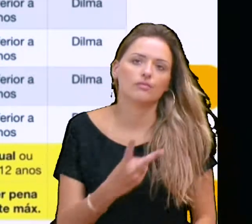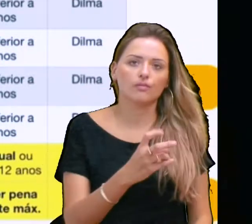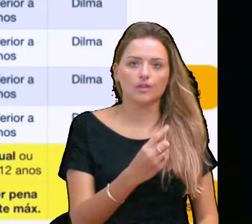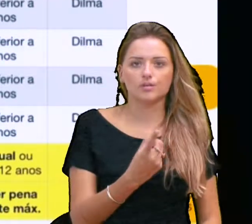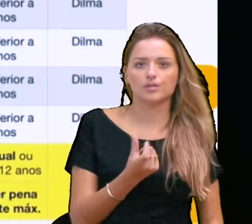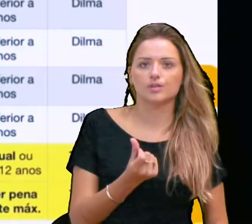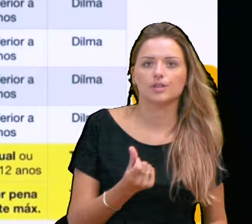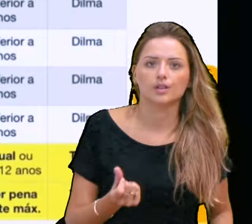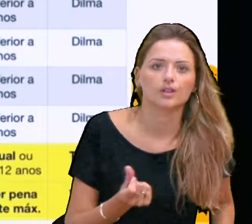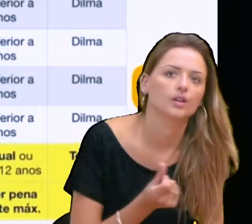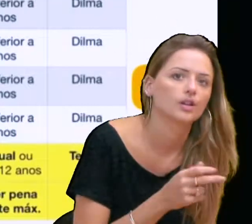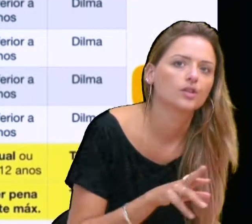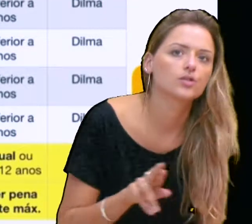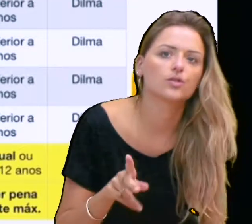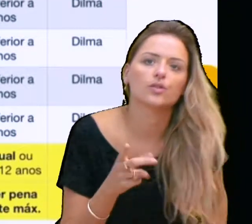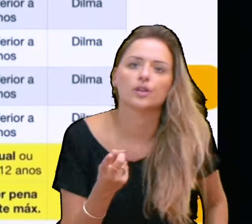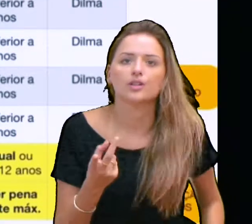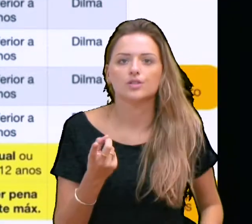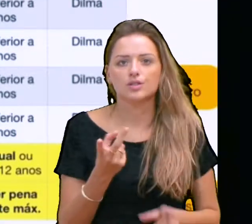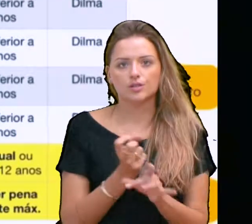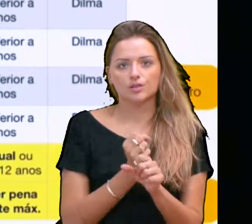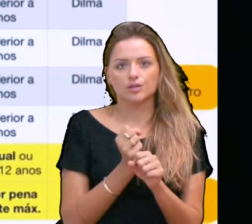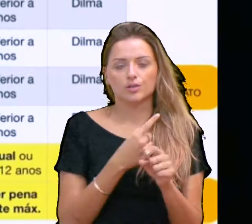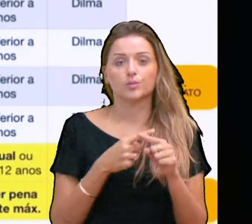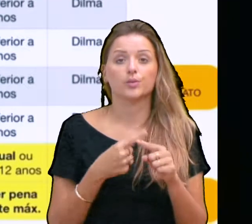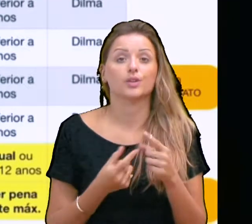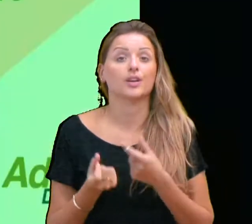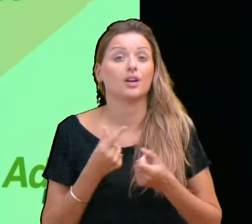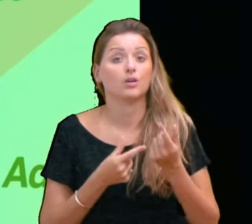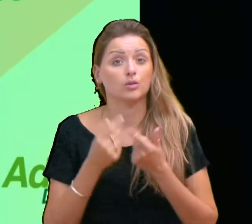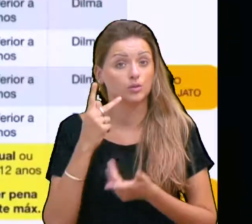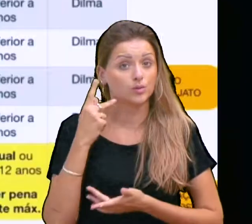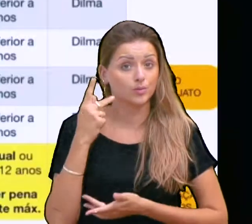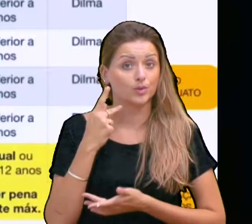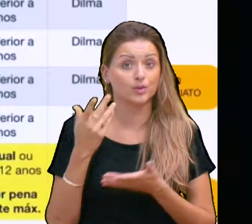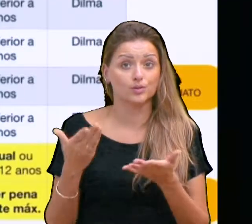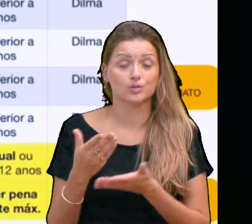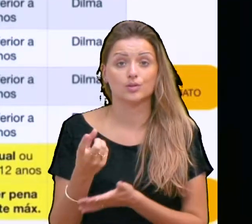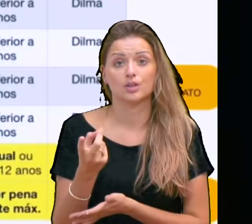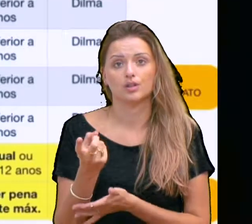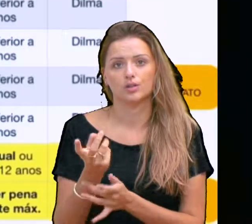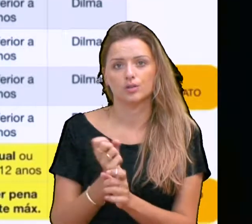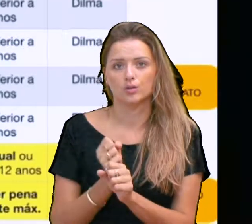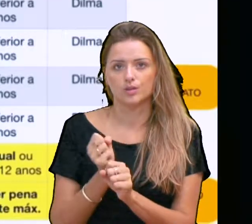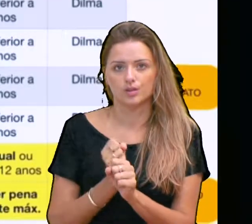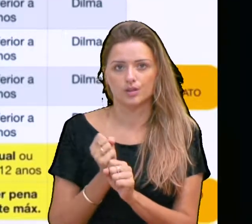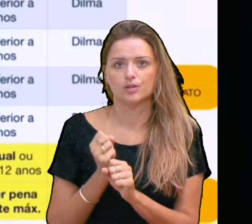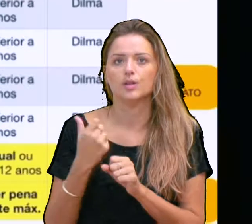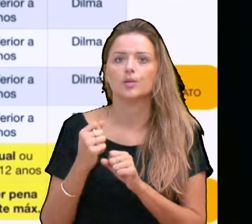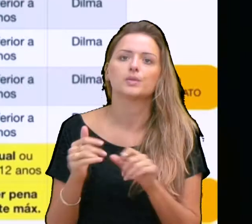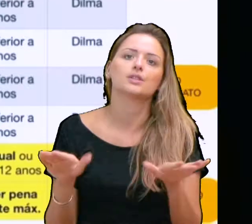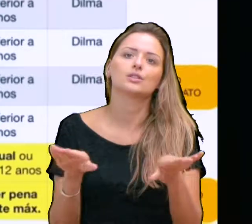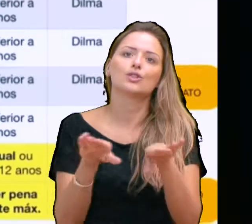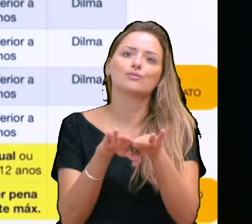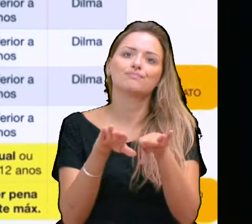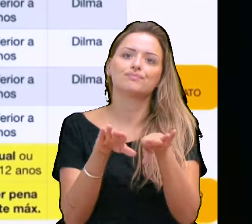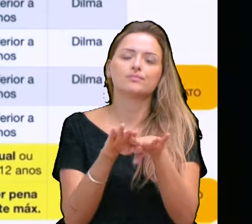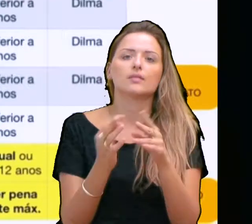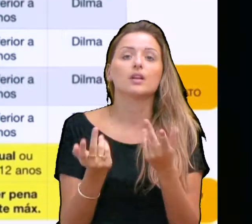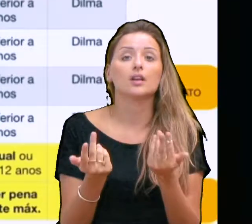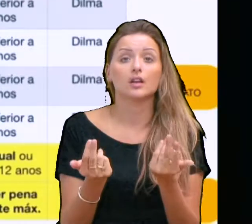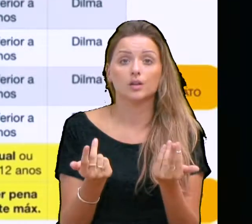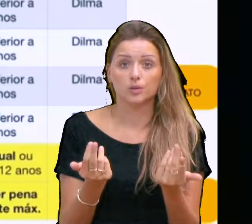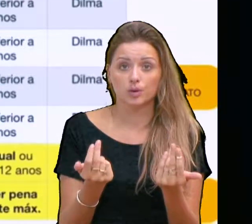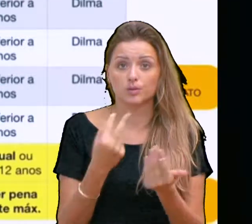ou inferior a 12 anos, porque alguns políticos já estavam começando a levar 12 anos. Então teve que ser igual, não podia mais